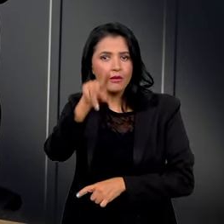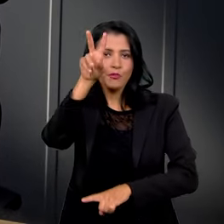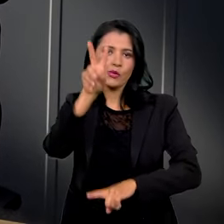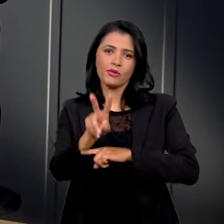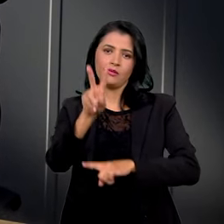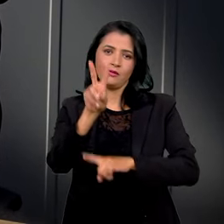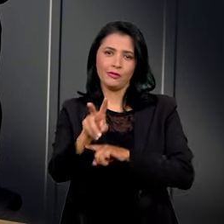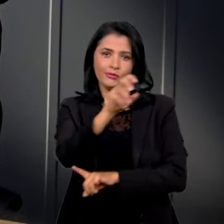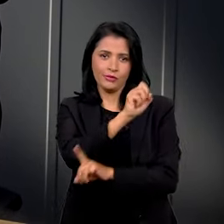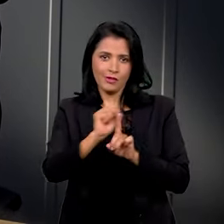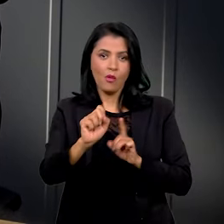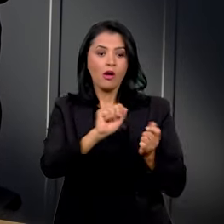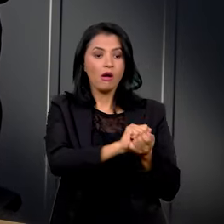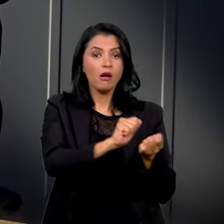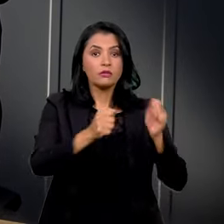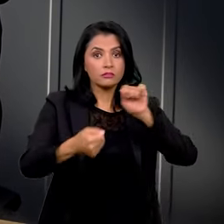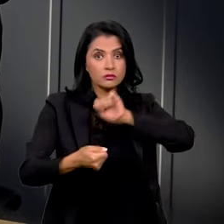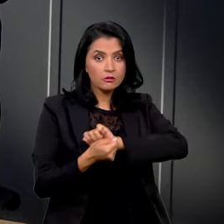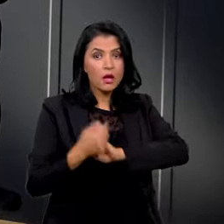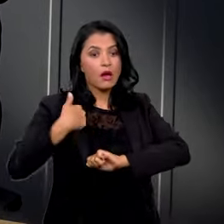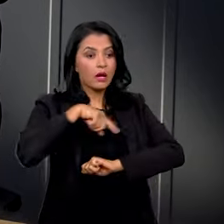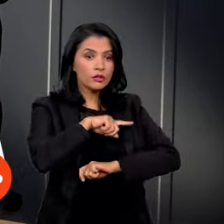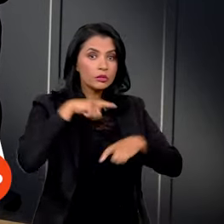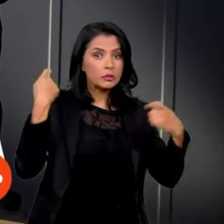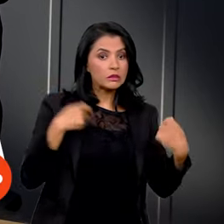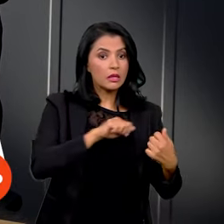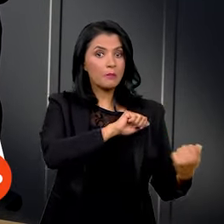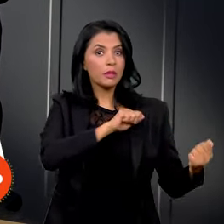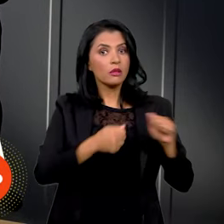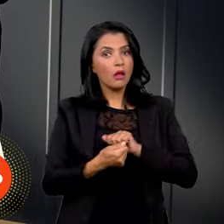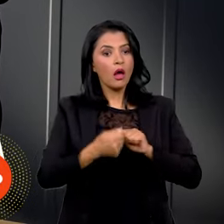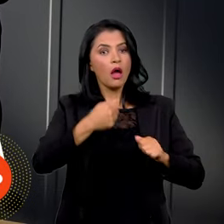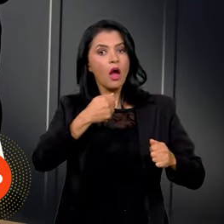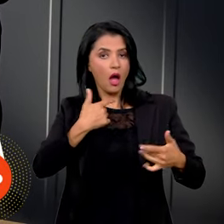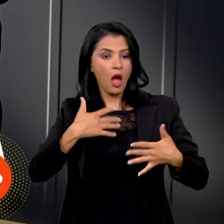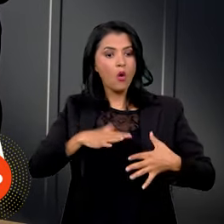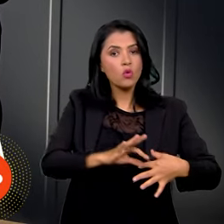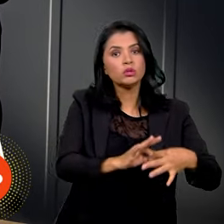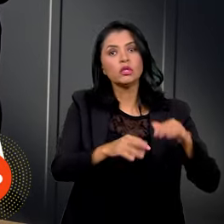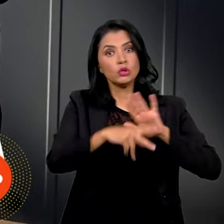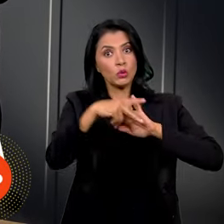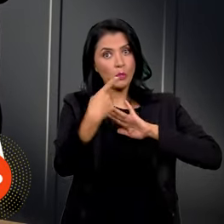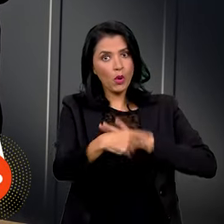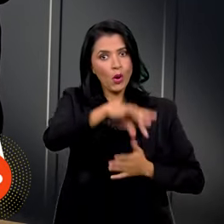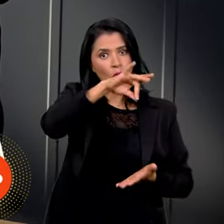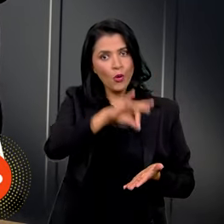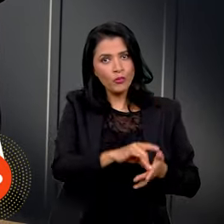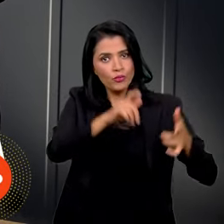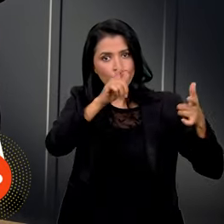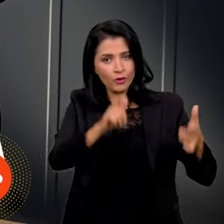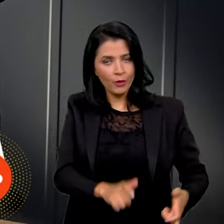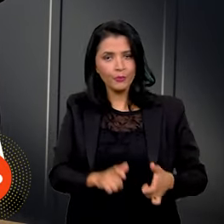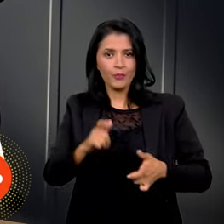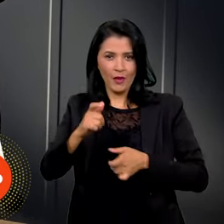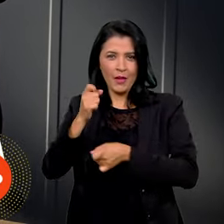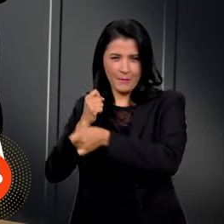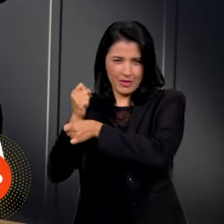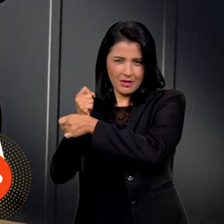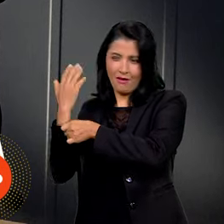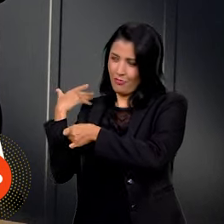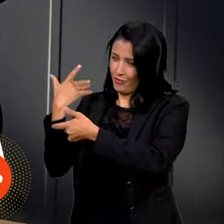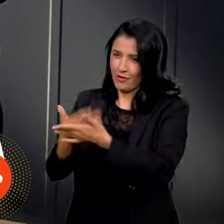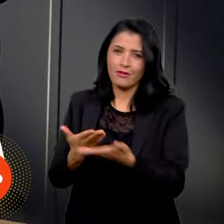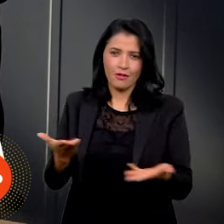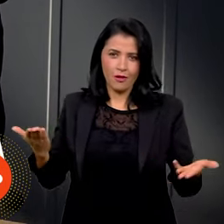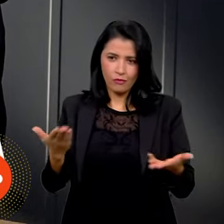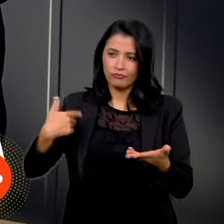uma proteção social Adapt ativa ou seja a gente tem que se adaptar à realidade local eh como eu tava dizendo Desde o ano passado então a gente vem desenvolvendo